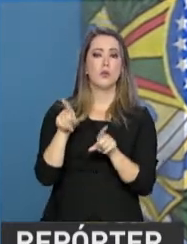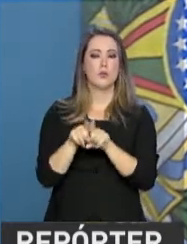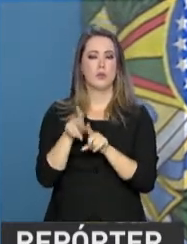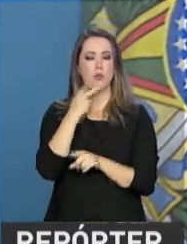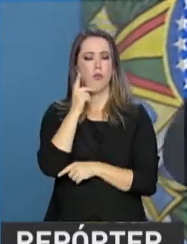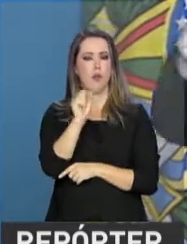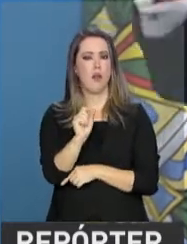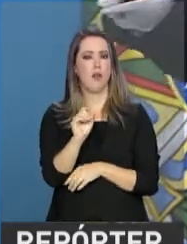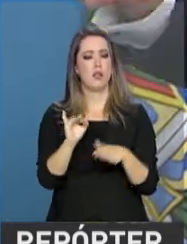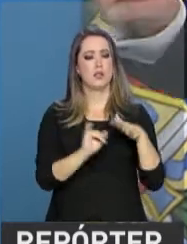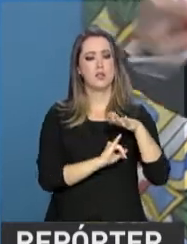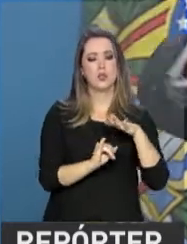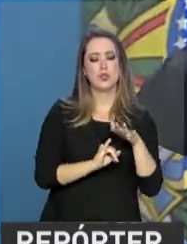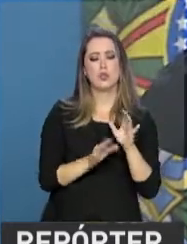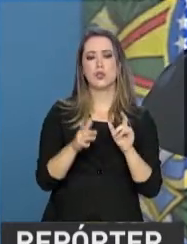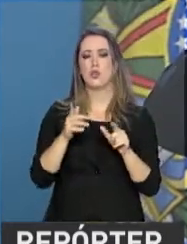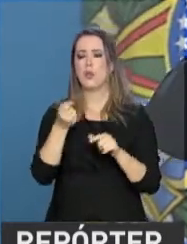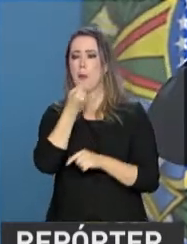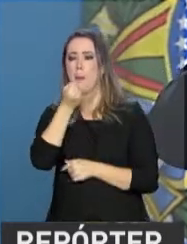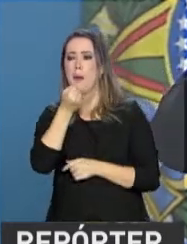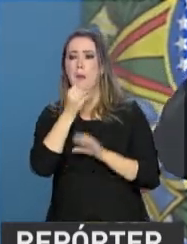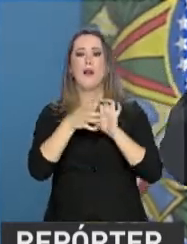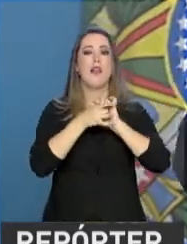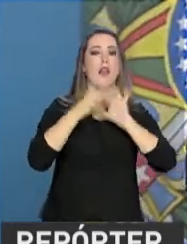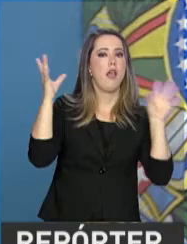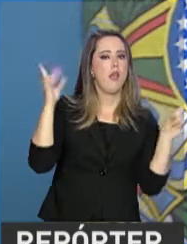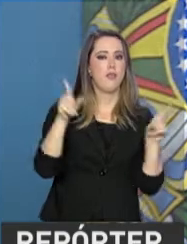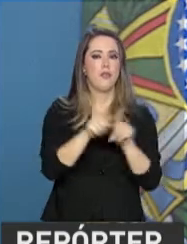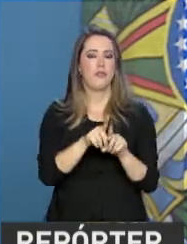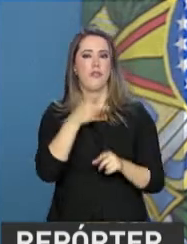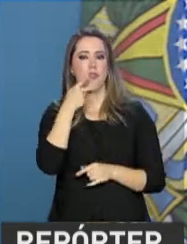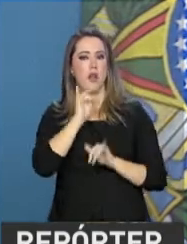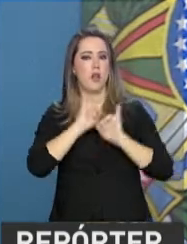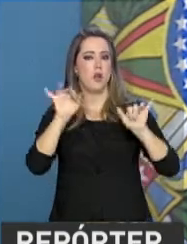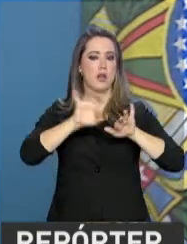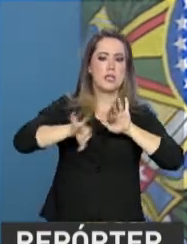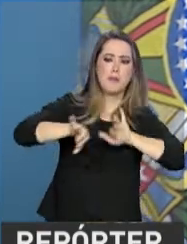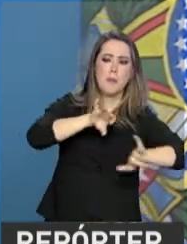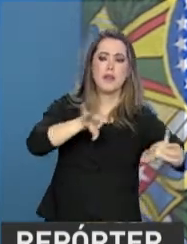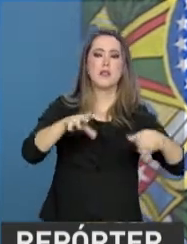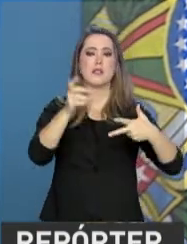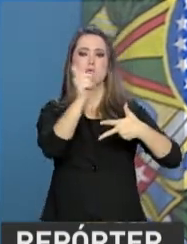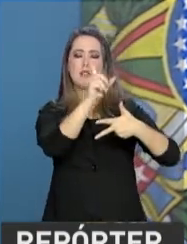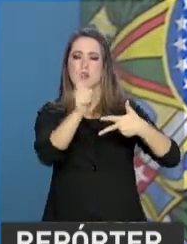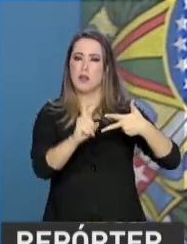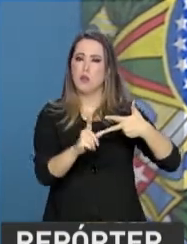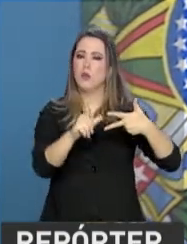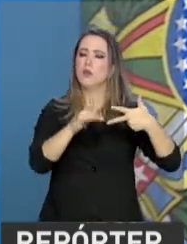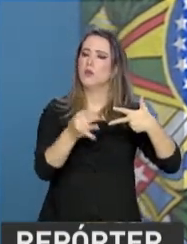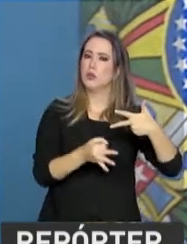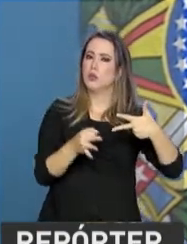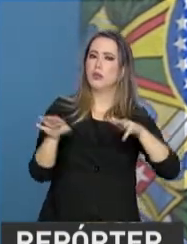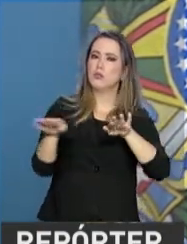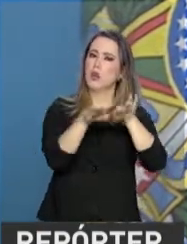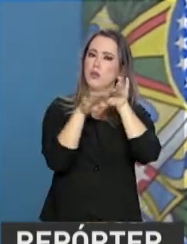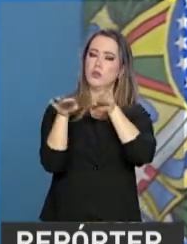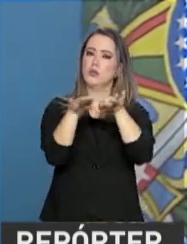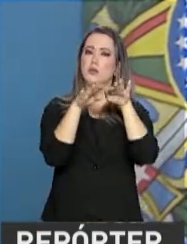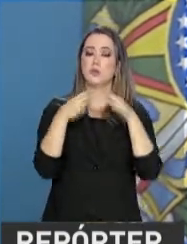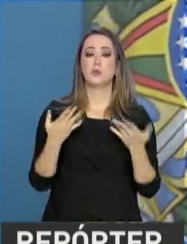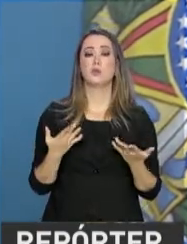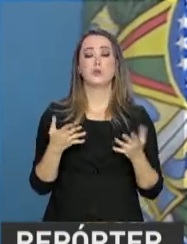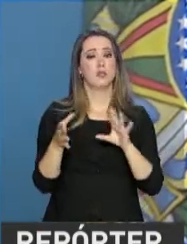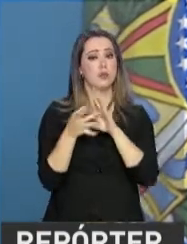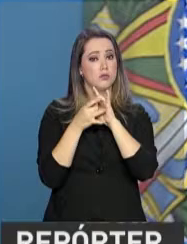e preserva a imprensa livre é prego a todo momento a separação de poderes ea independência e harmonia entre os poderes